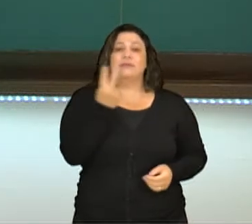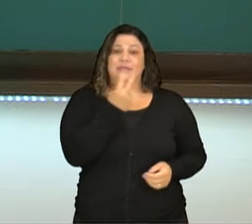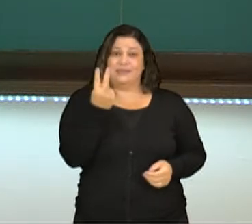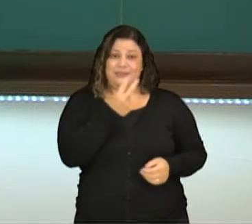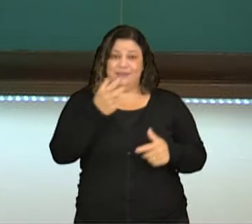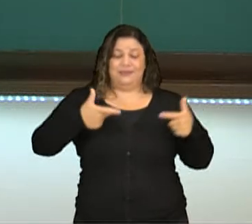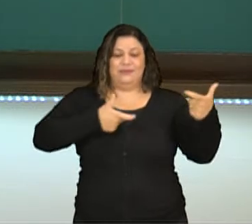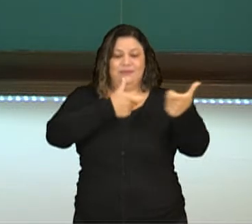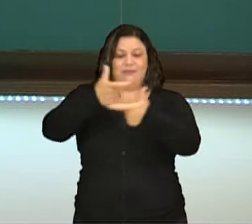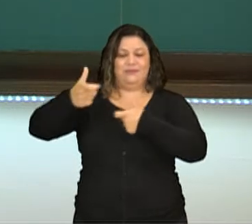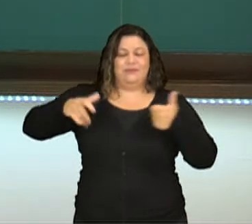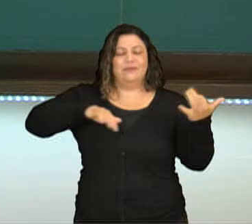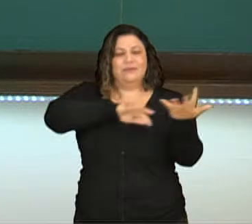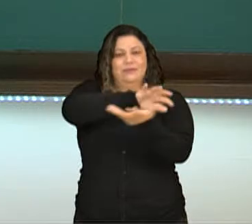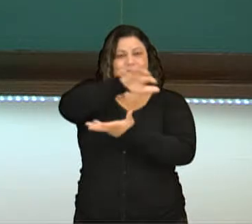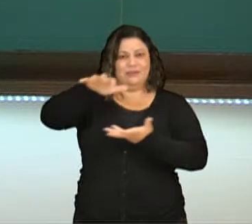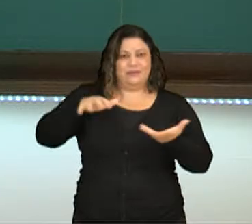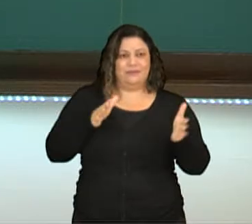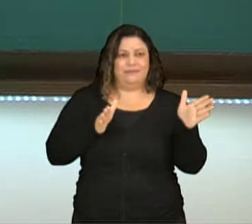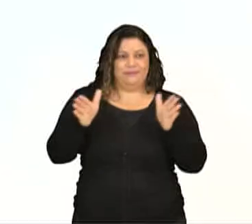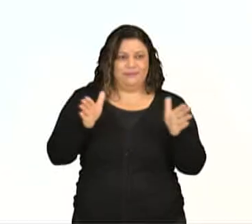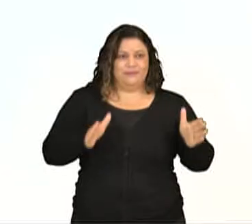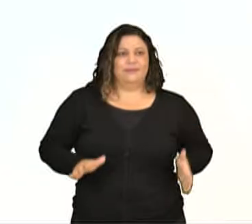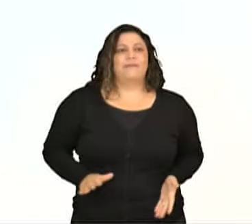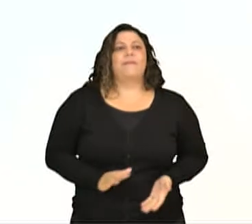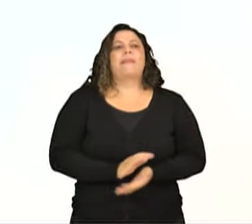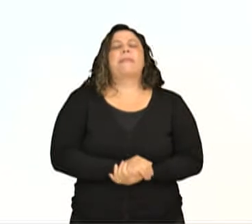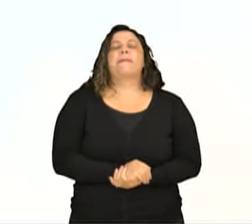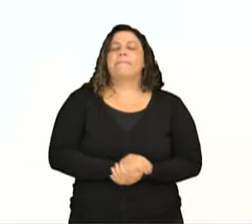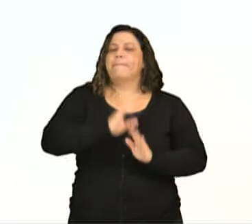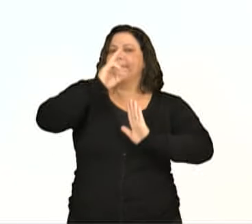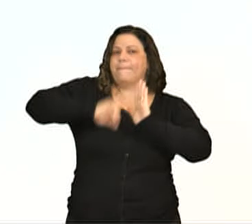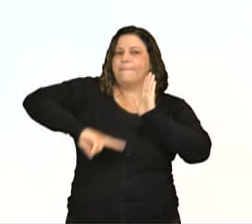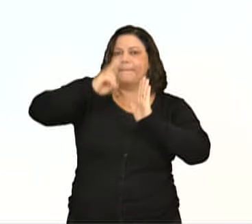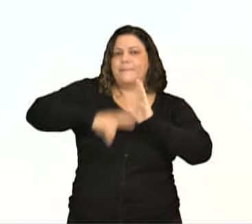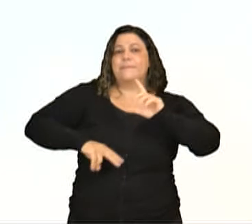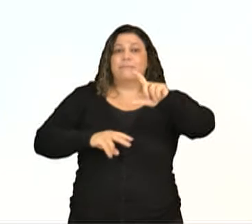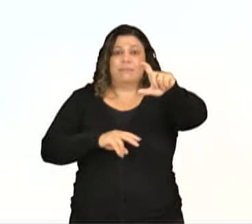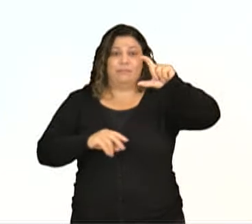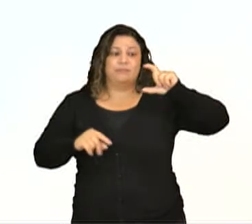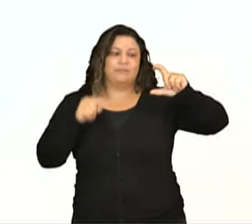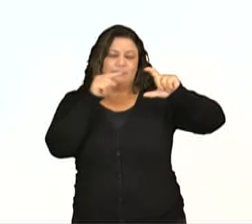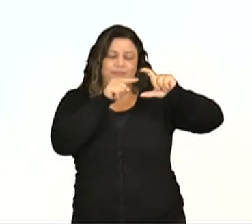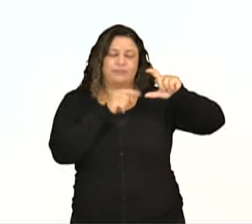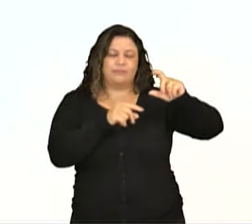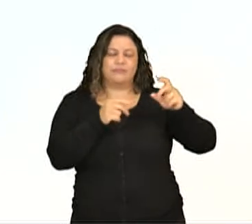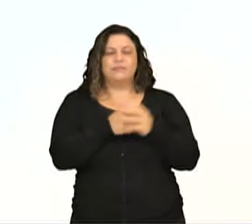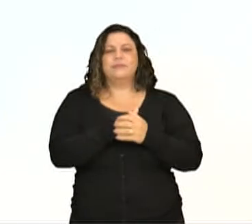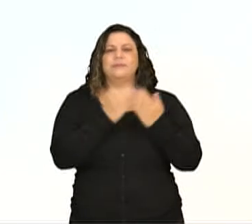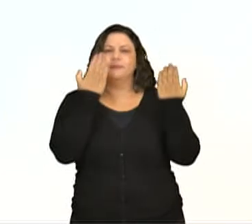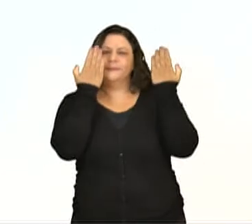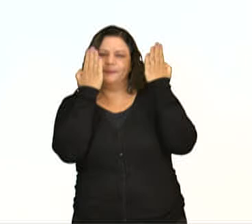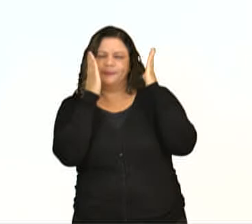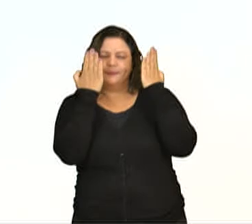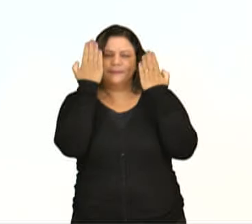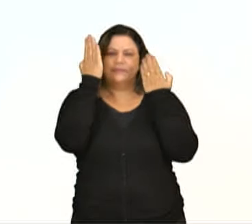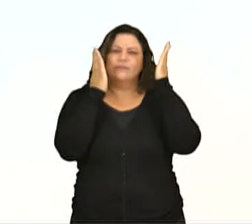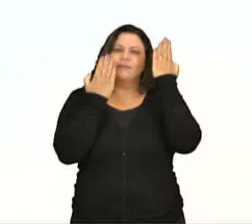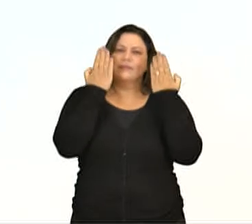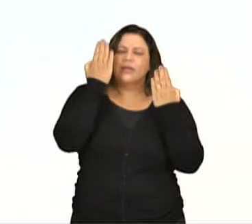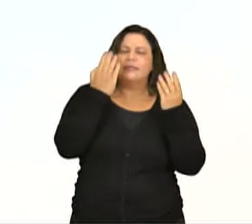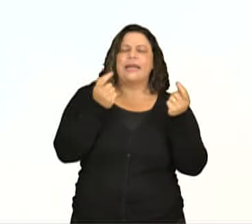Guerra Mundial. Exercício para você, leia esse textinho sobre uma análise aí da figura do Getúlio